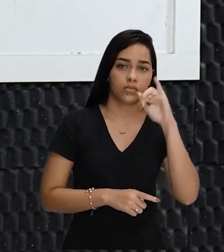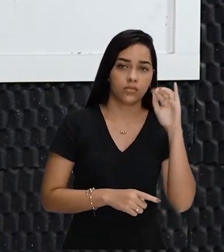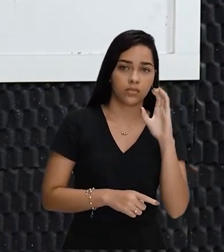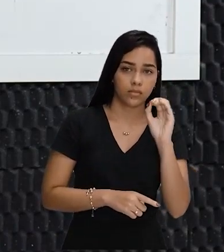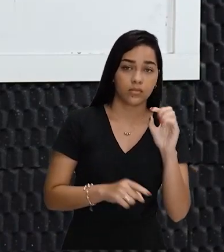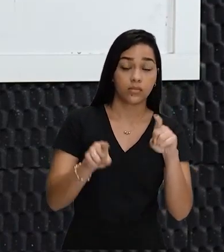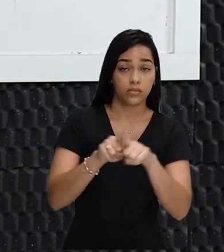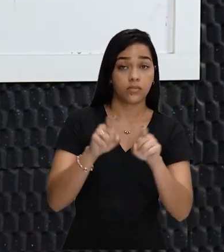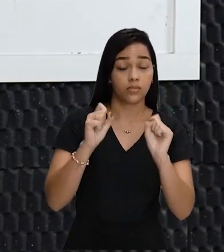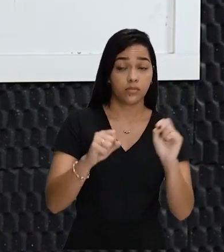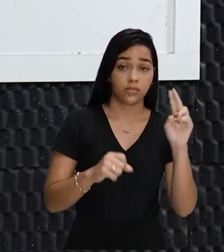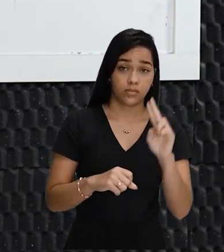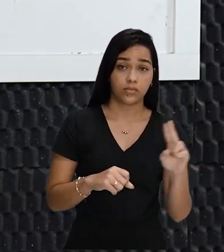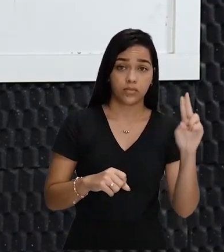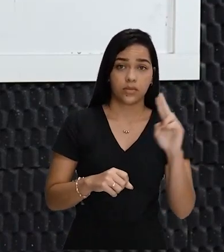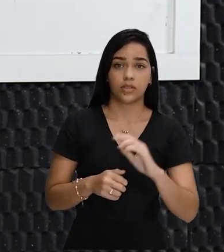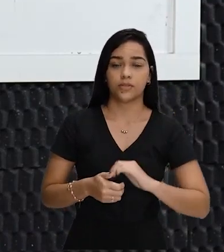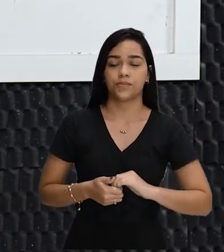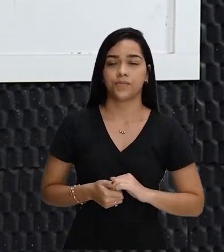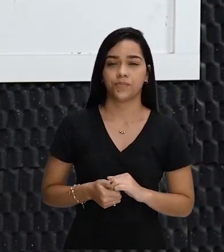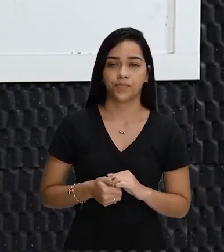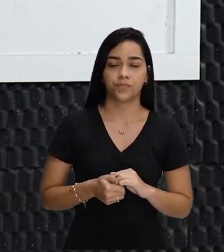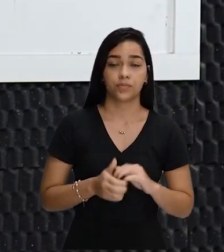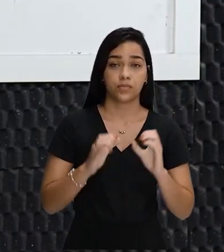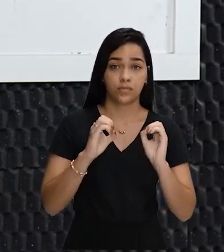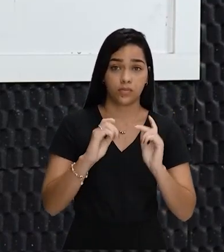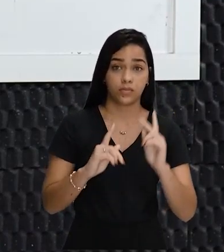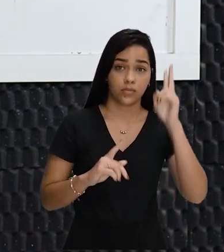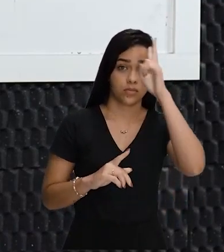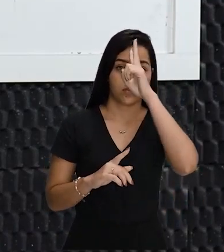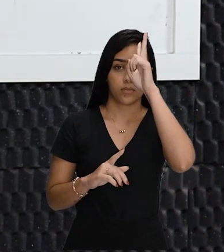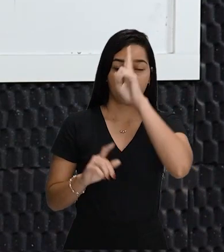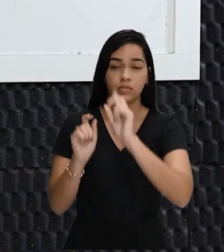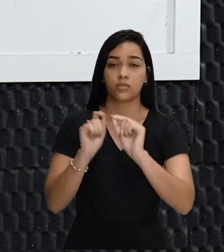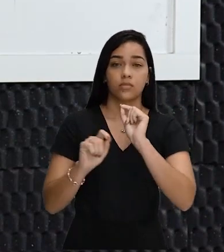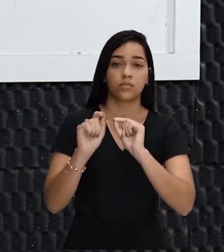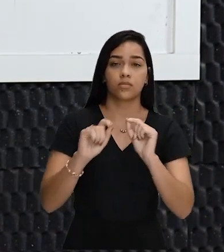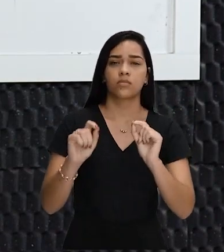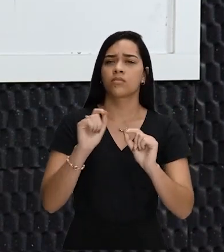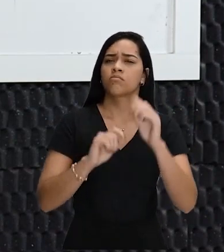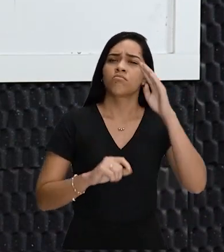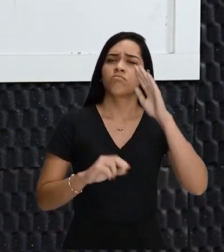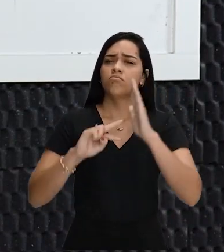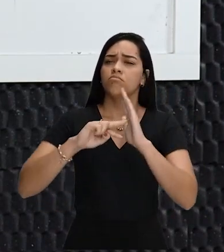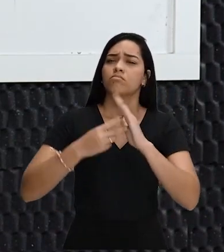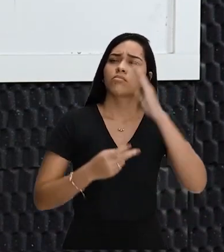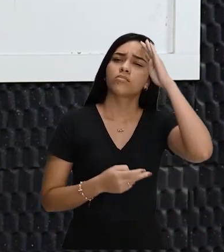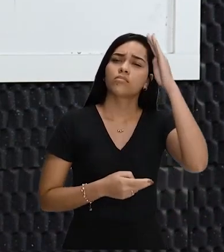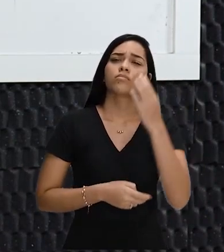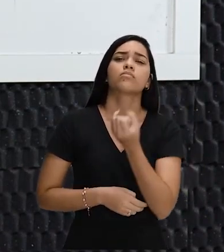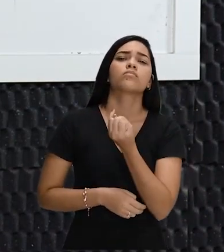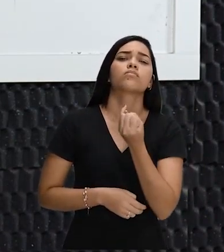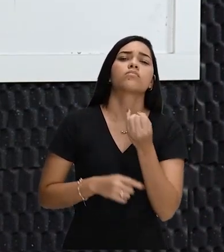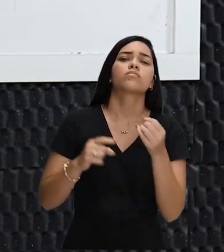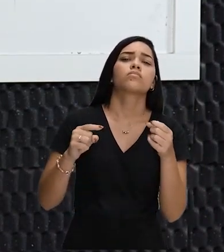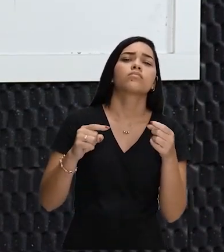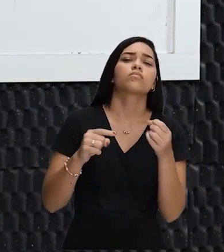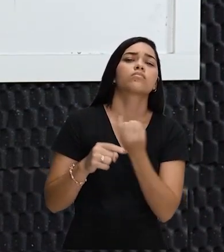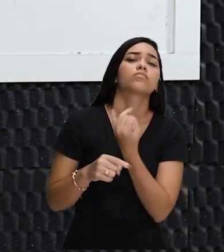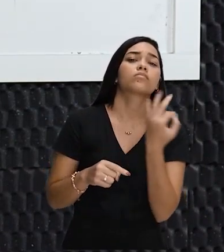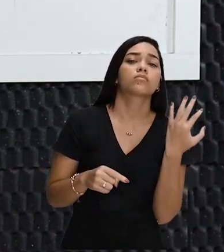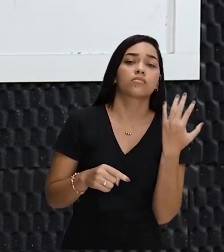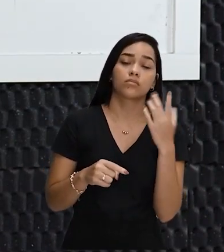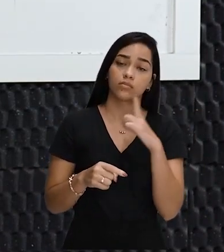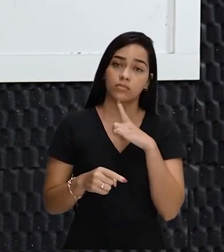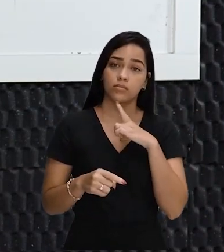pode utilizar o princípio fundamental tá lembrando só o que que é o princípio fundamental da contagem imagina uma situação